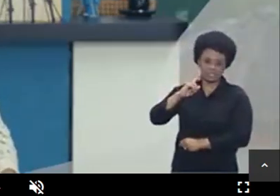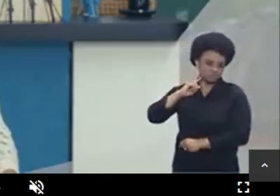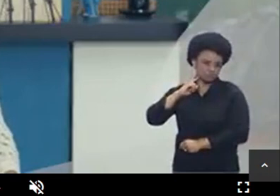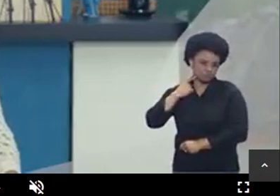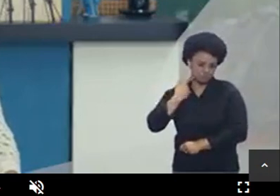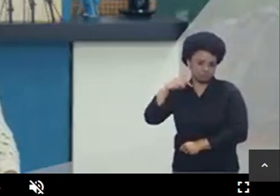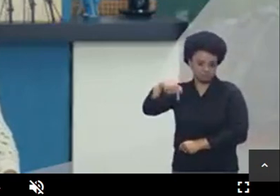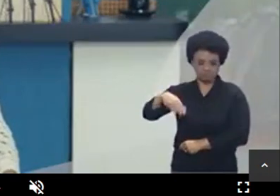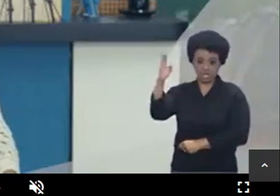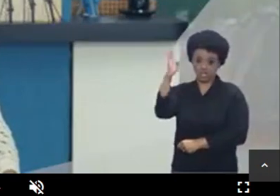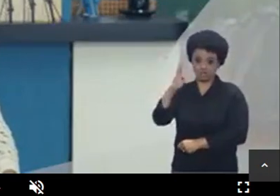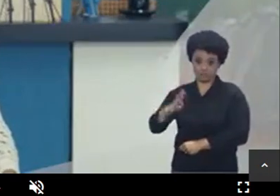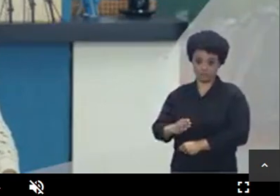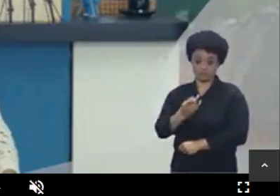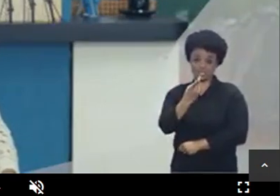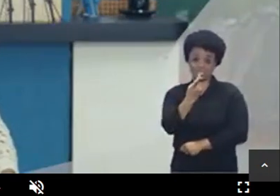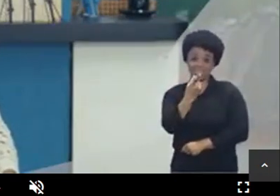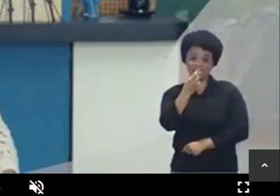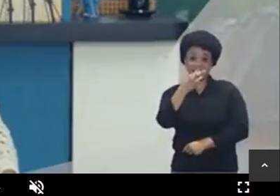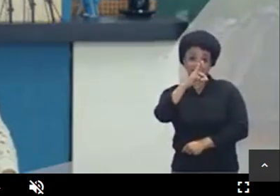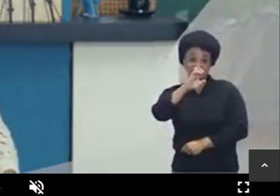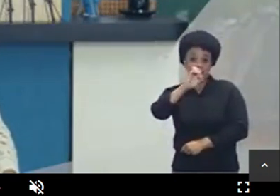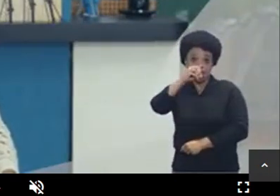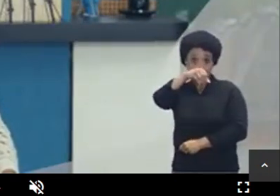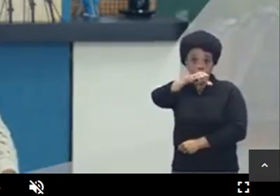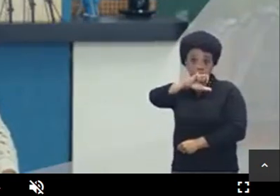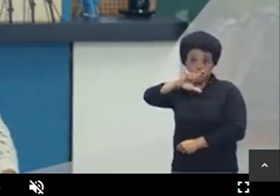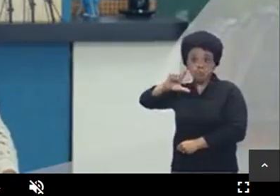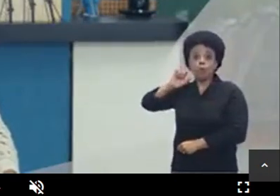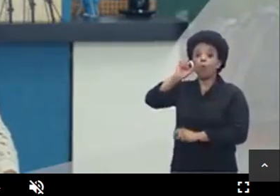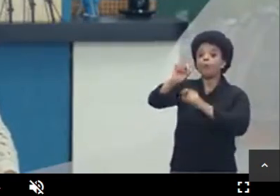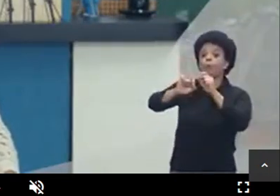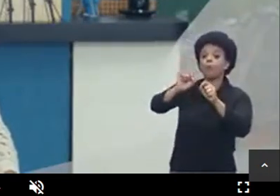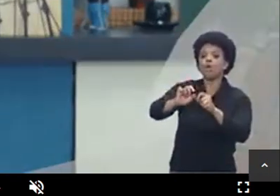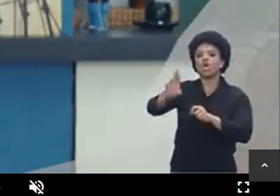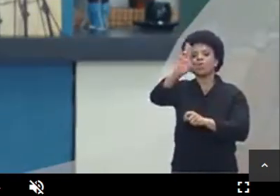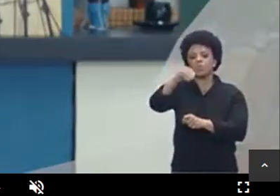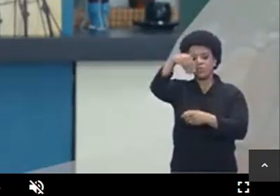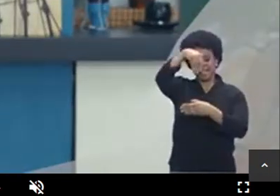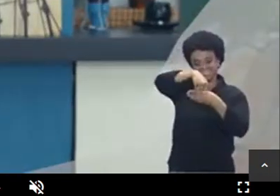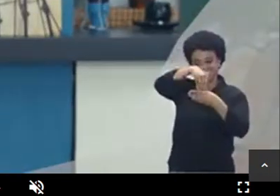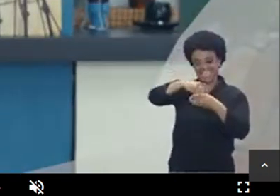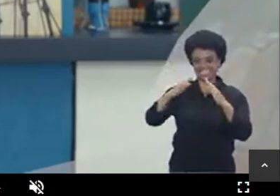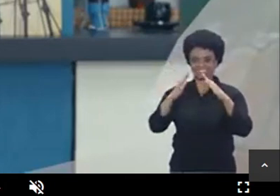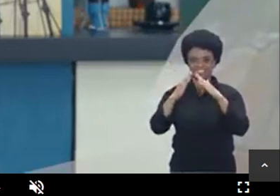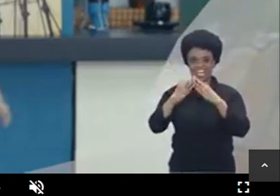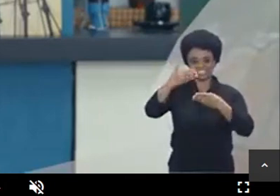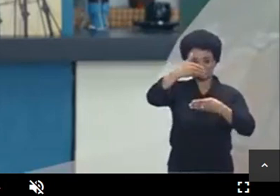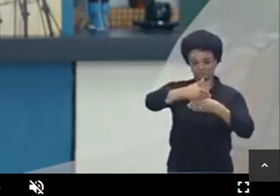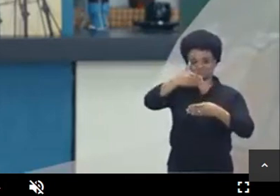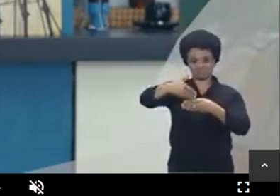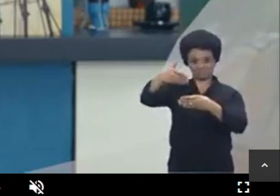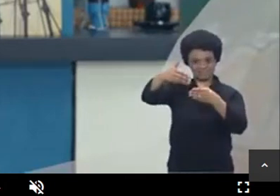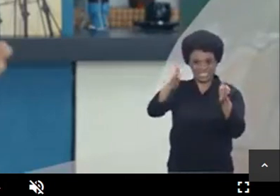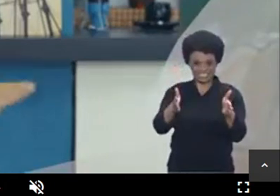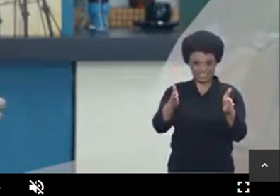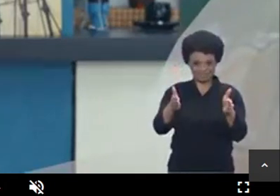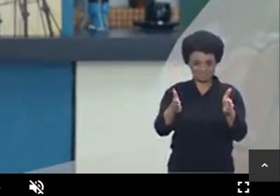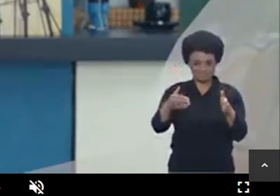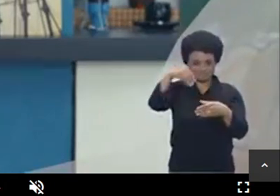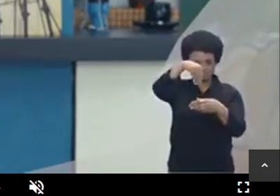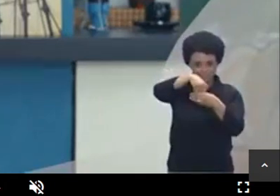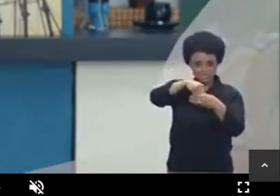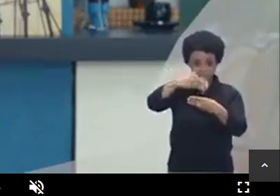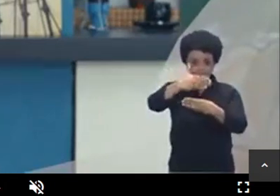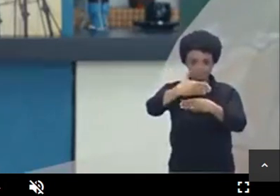O drywall, aqui no Brasil usam bastante para divisórias internas. Ainda é difícil você fazer uma estrutura pré-moldada e